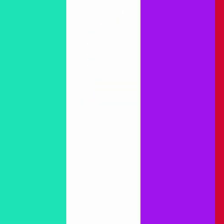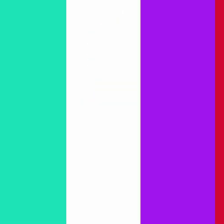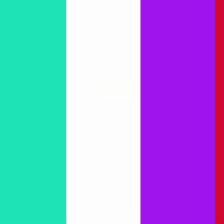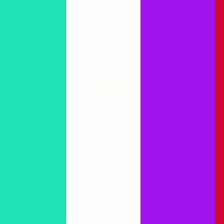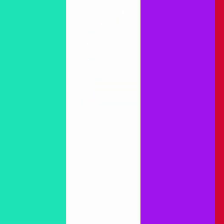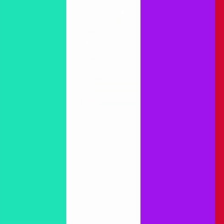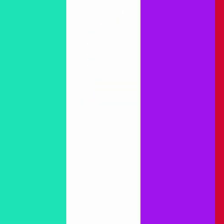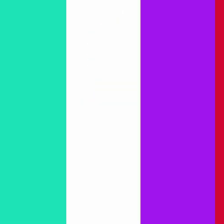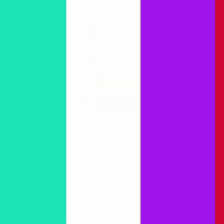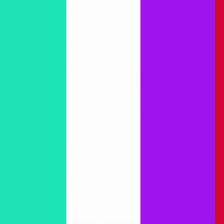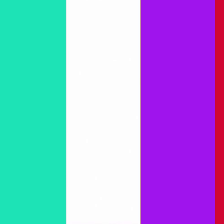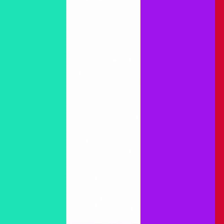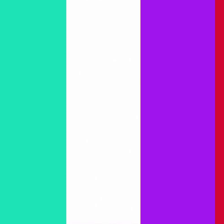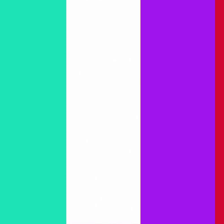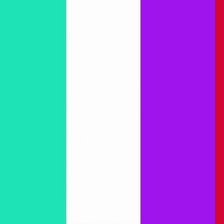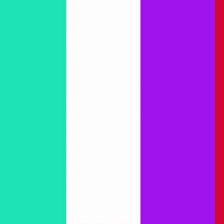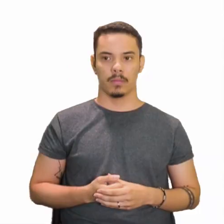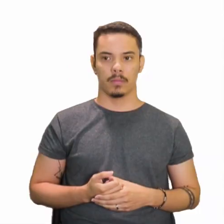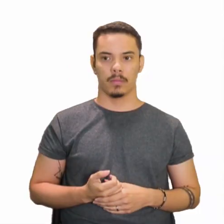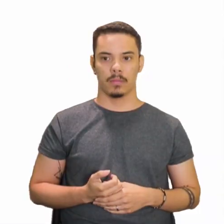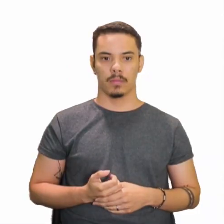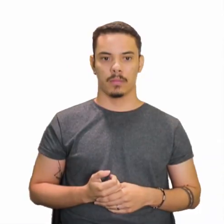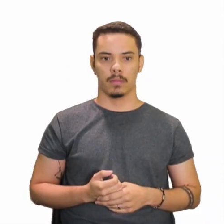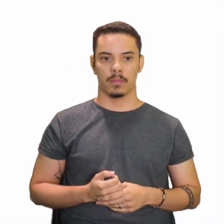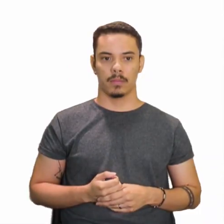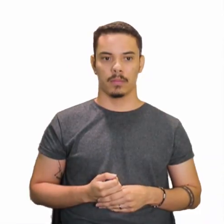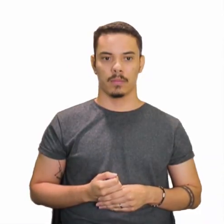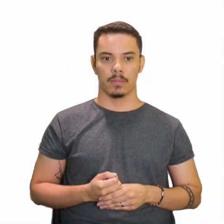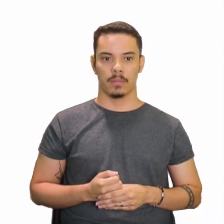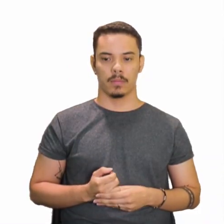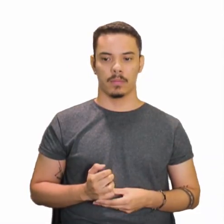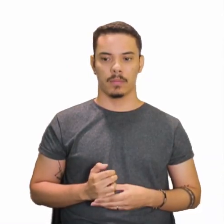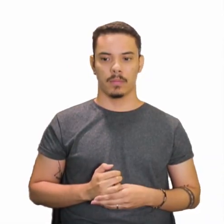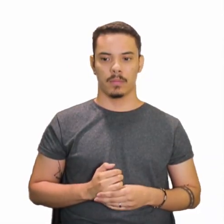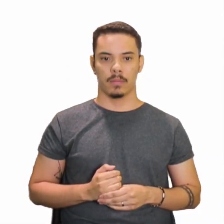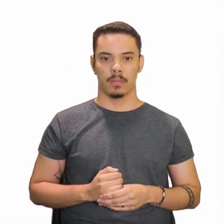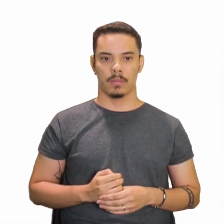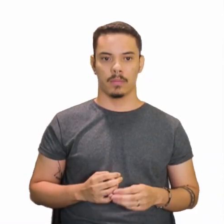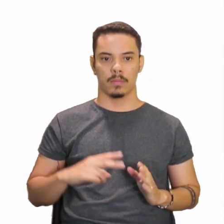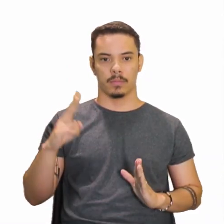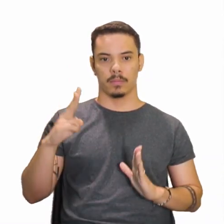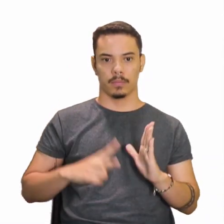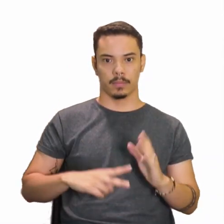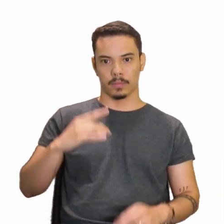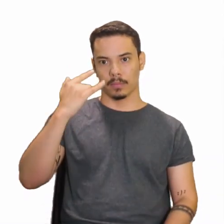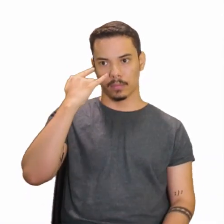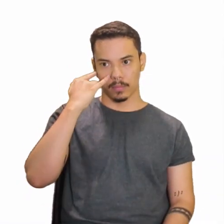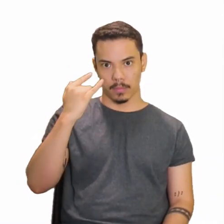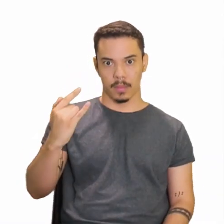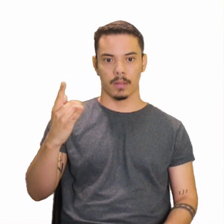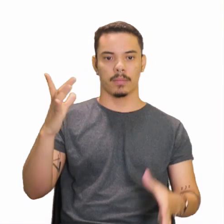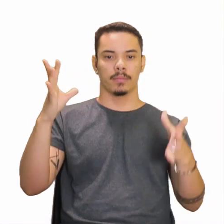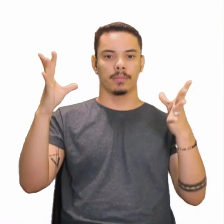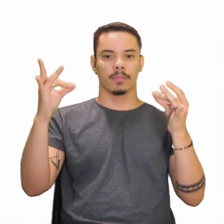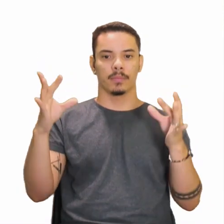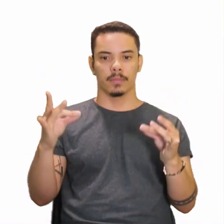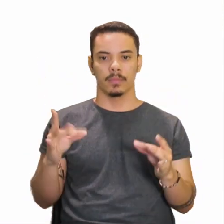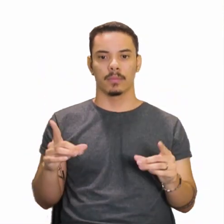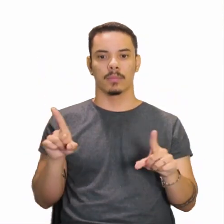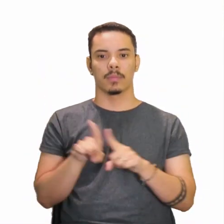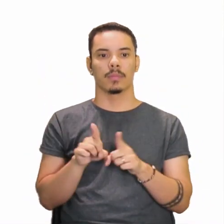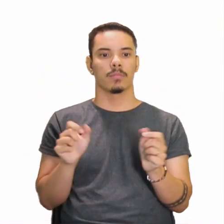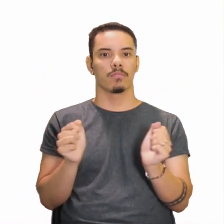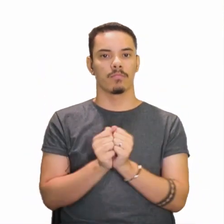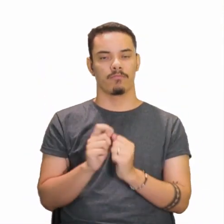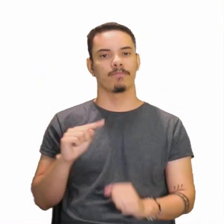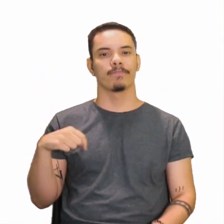injuntiva. Se aqui não está ok, também aqui não vai estar. Leitura atraente, apresentação descritiva e produção injuntiva. Como a gente